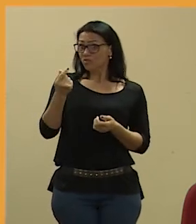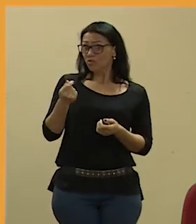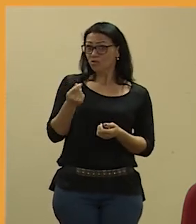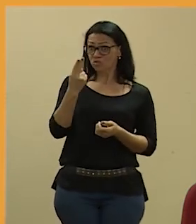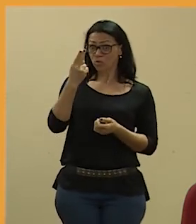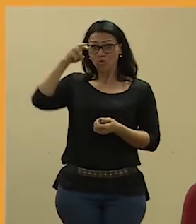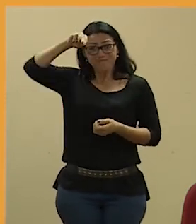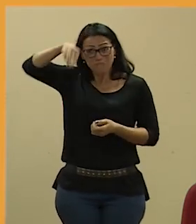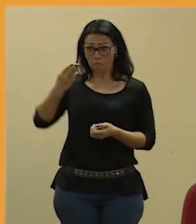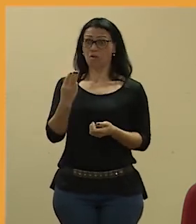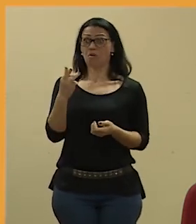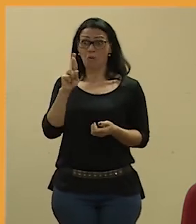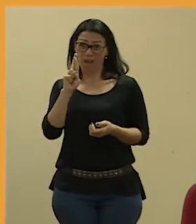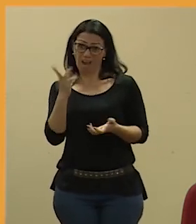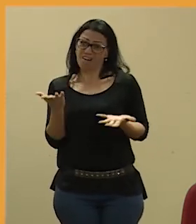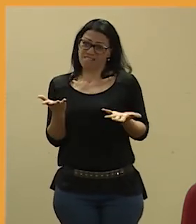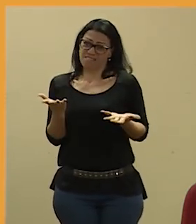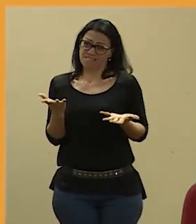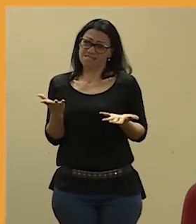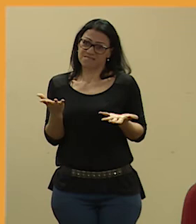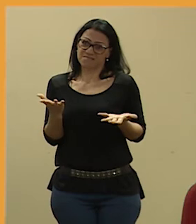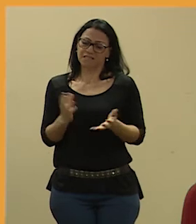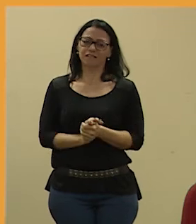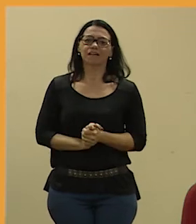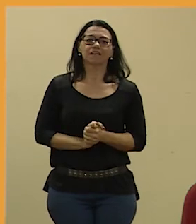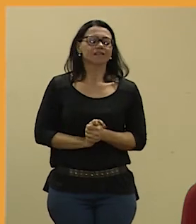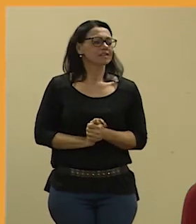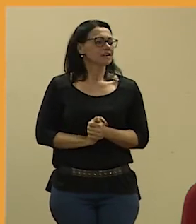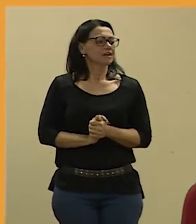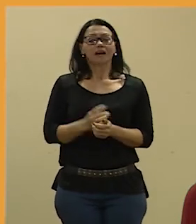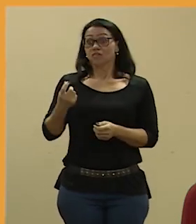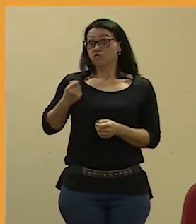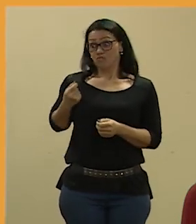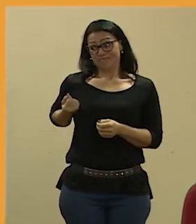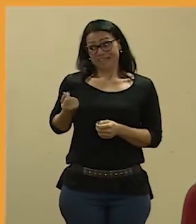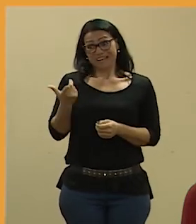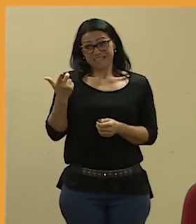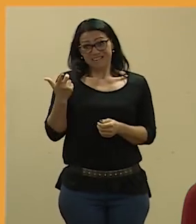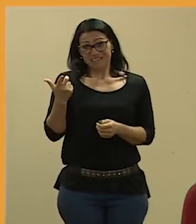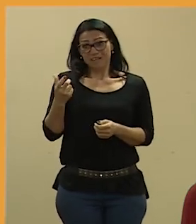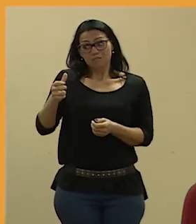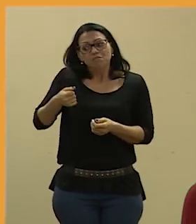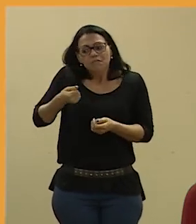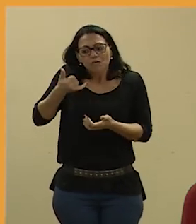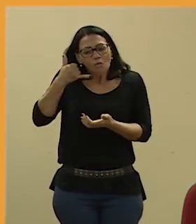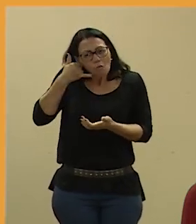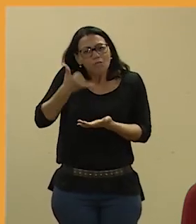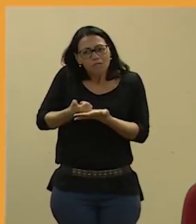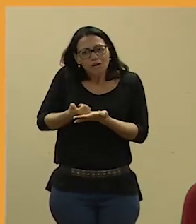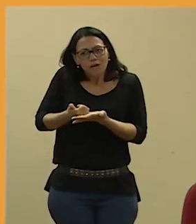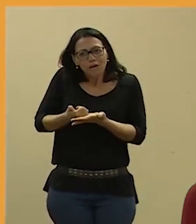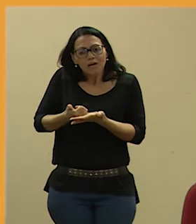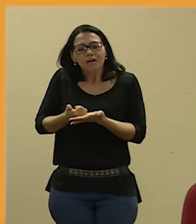bom é e vale a pena tentar assim no mínimo vale a pena tentar tá bom mas eu arrisco dizer que é mesmo os celulares assim que